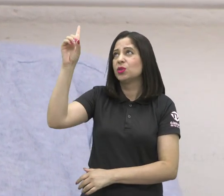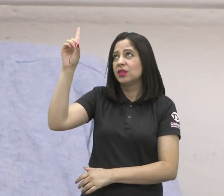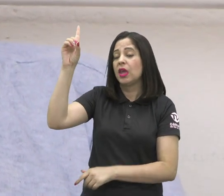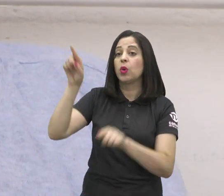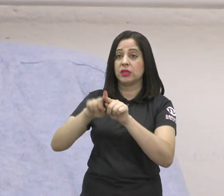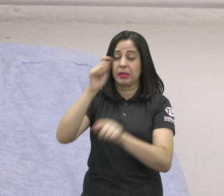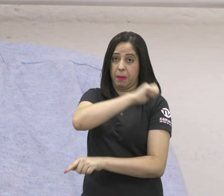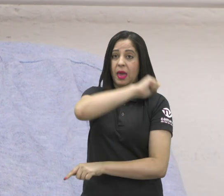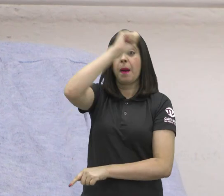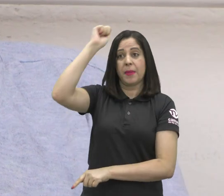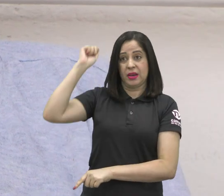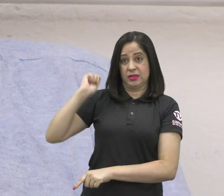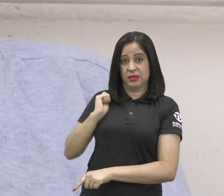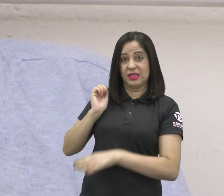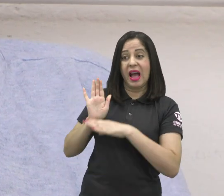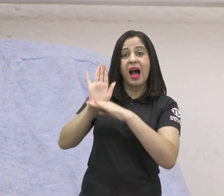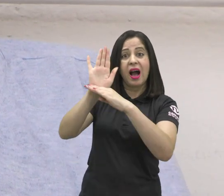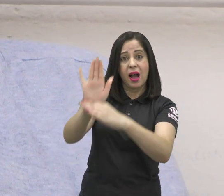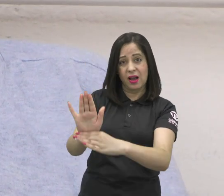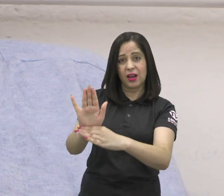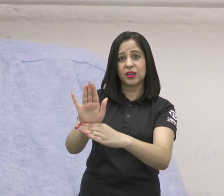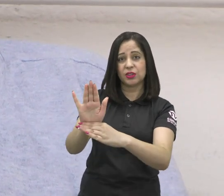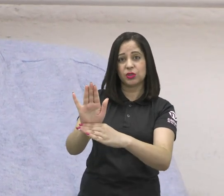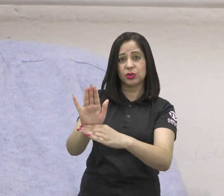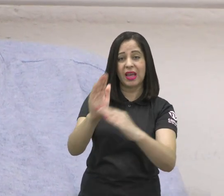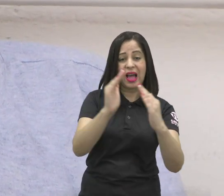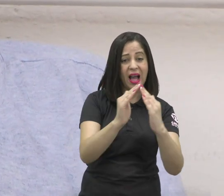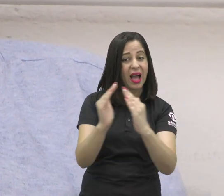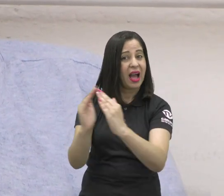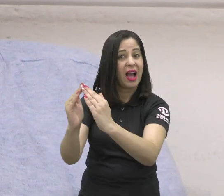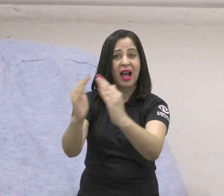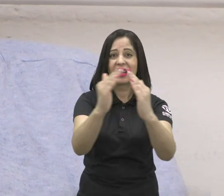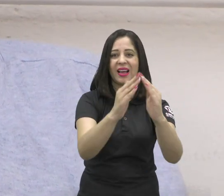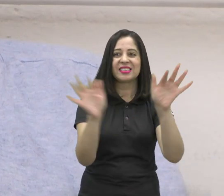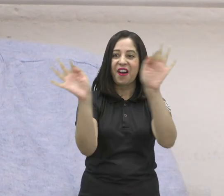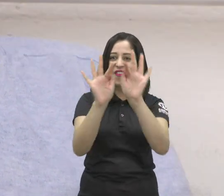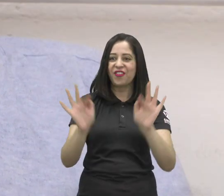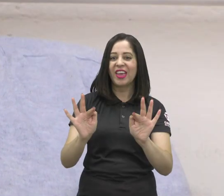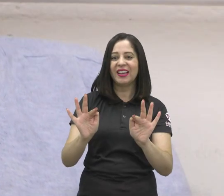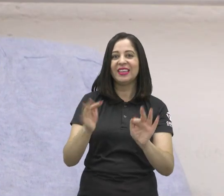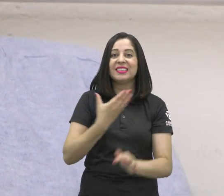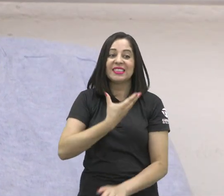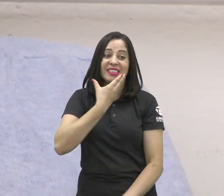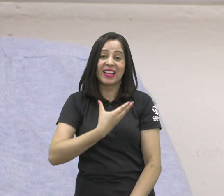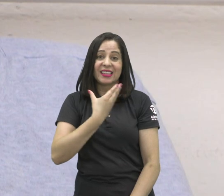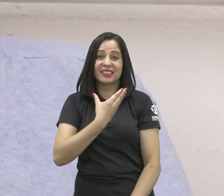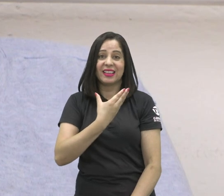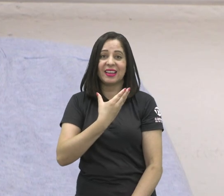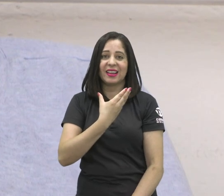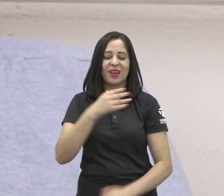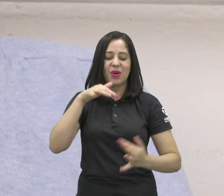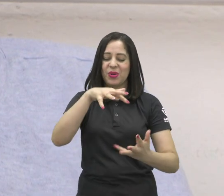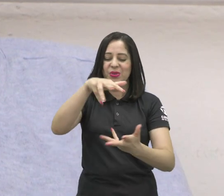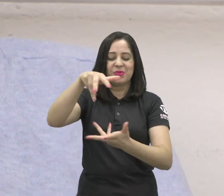muito, peço a Deus de Nossa Senhora Aparecida ajudar o lar aqui. Um Feliz Natal para